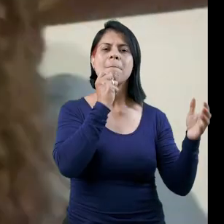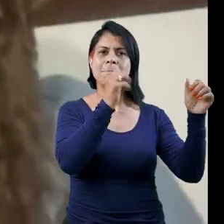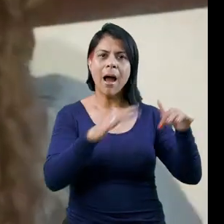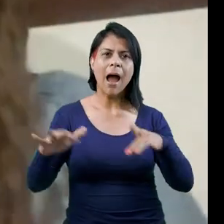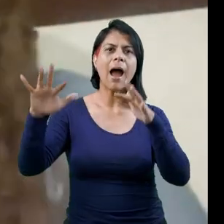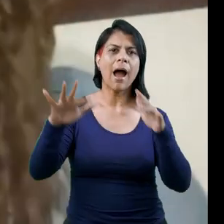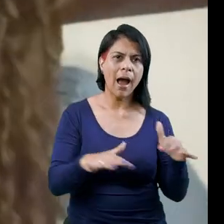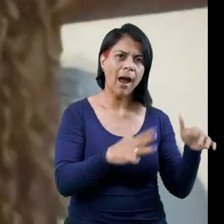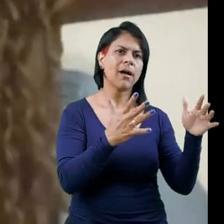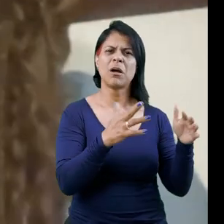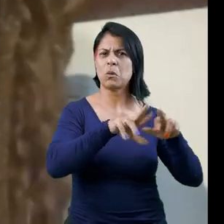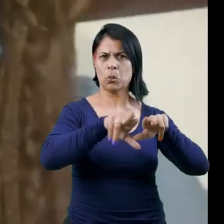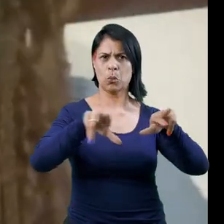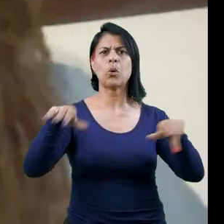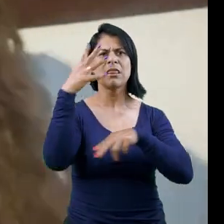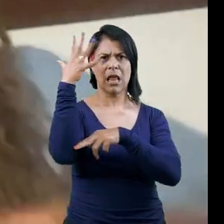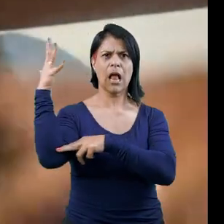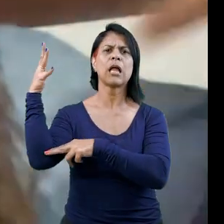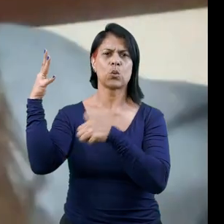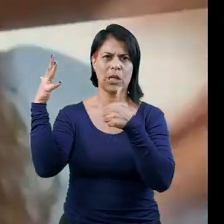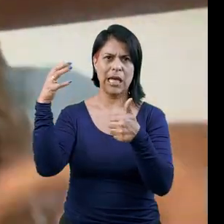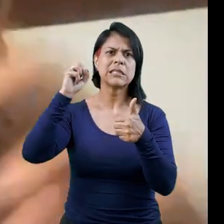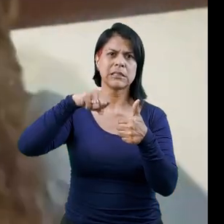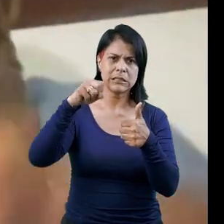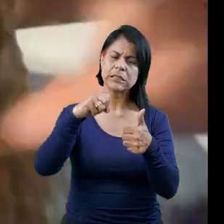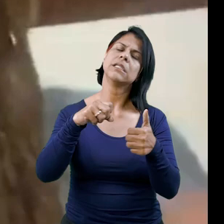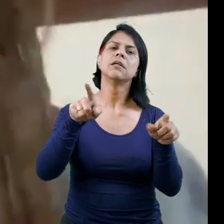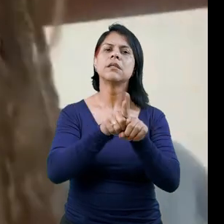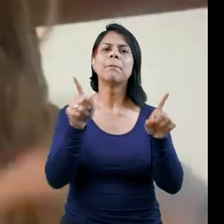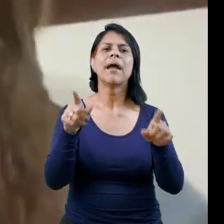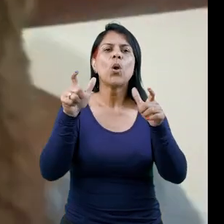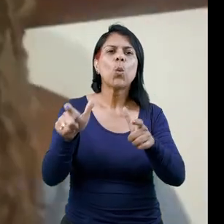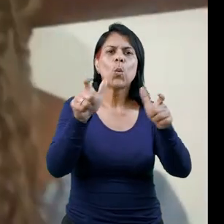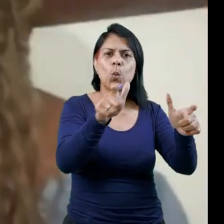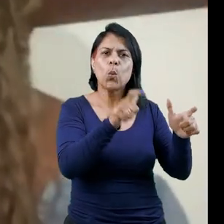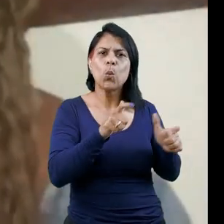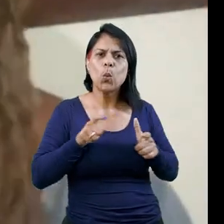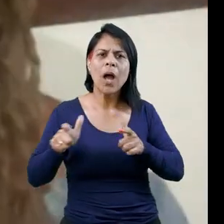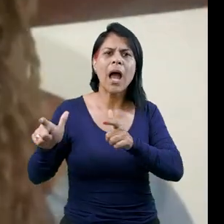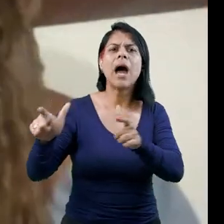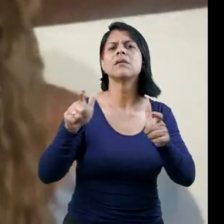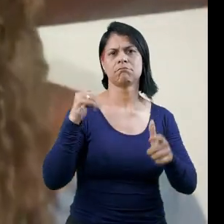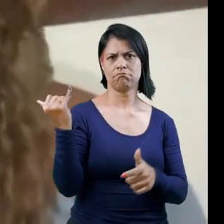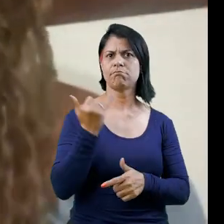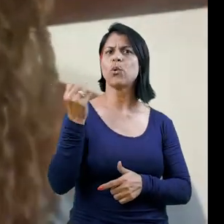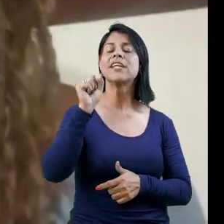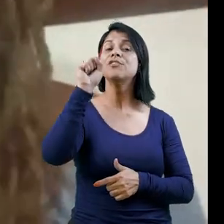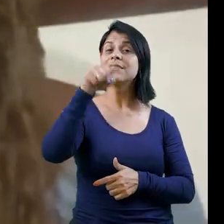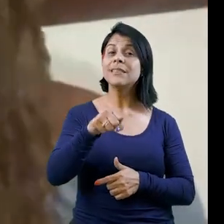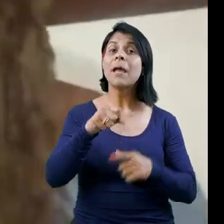mares, e de, enfim, florestas, de cerrado, de biomas. A gente está falando sobre